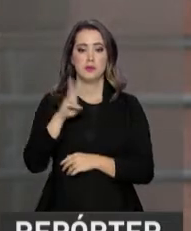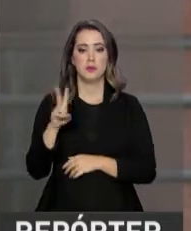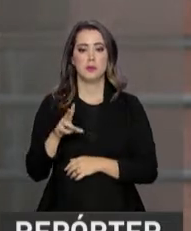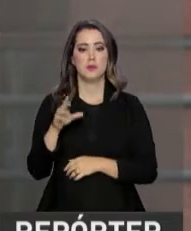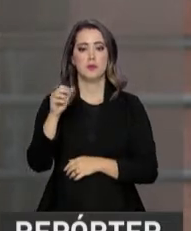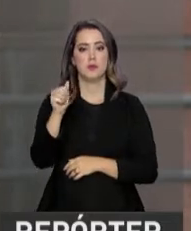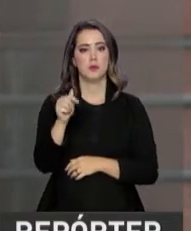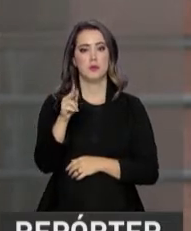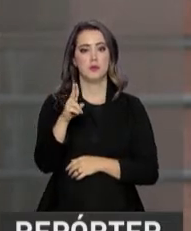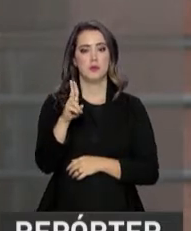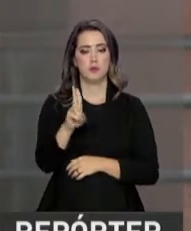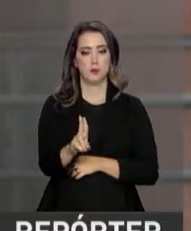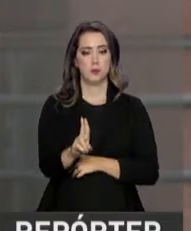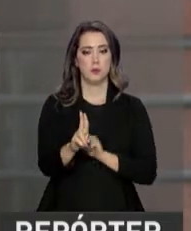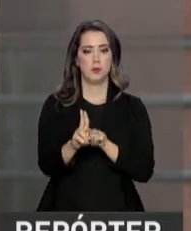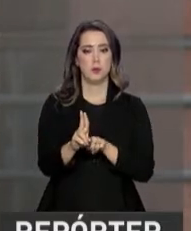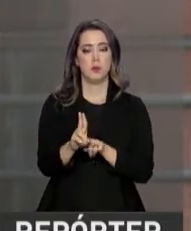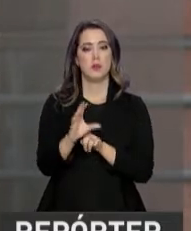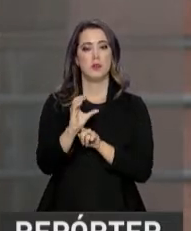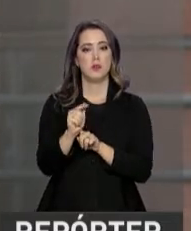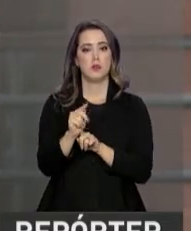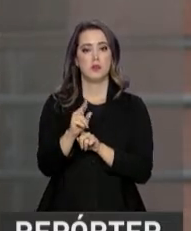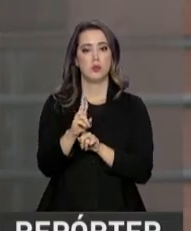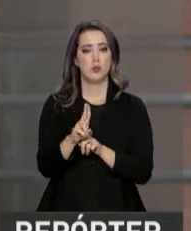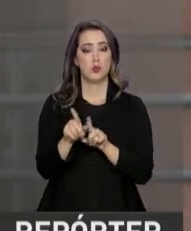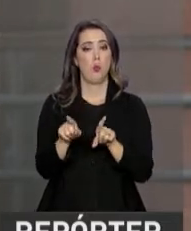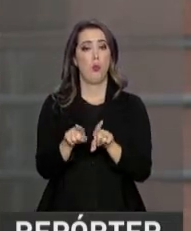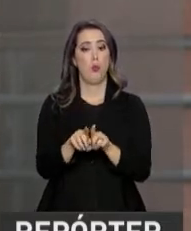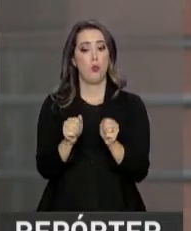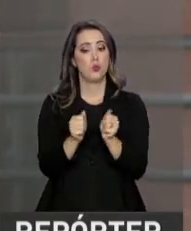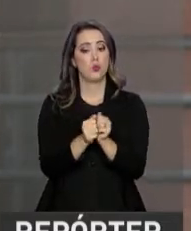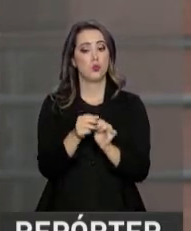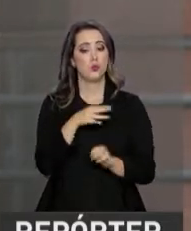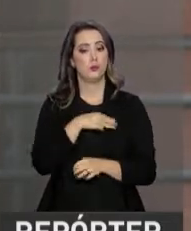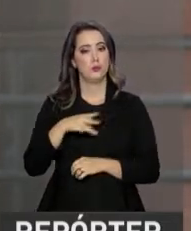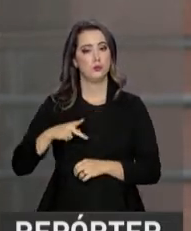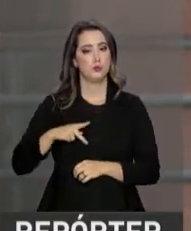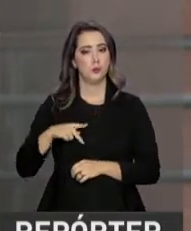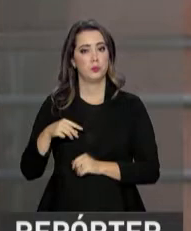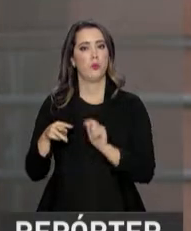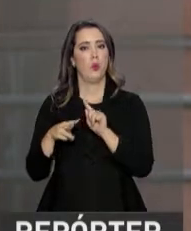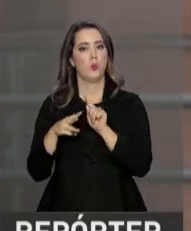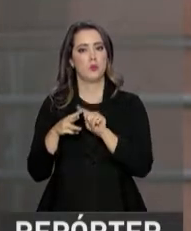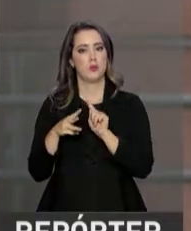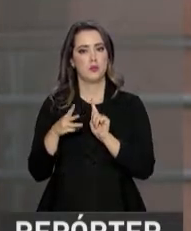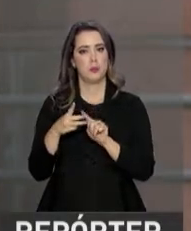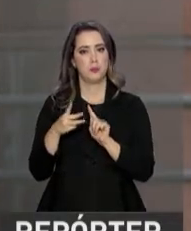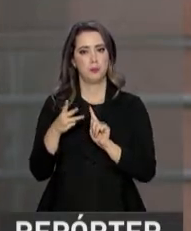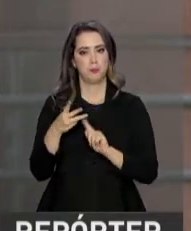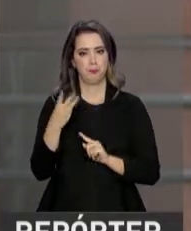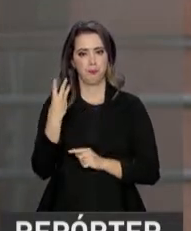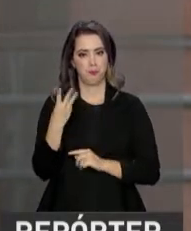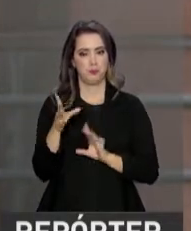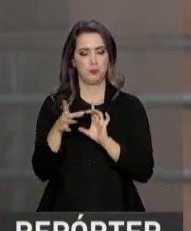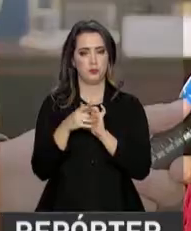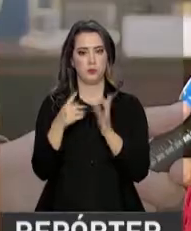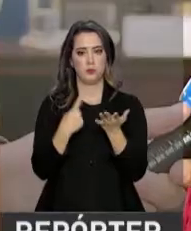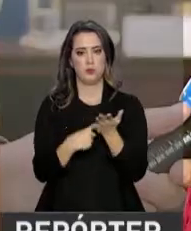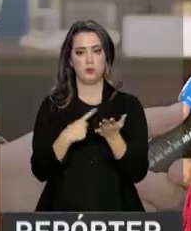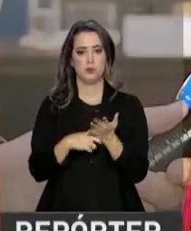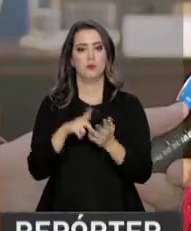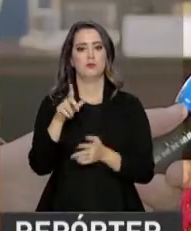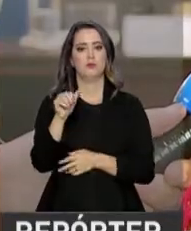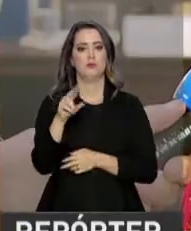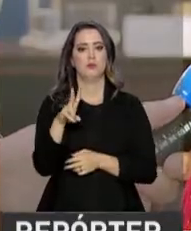controladoria geral da união eo ministério público federal assinam um acordo conjunto no âmbito da lava jato é